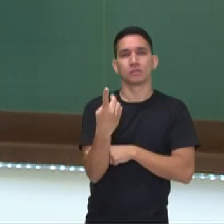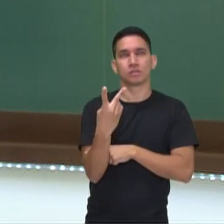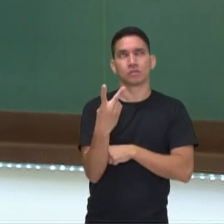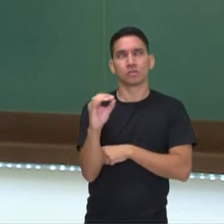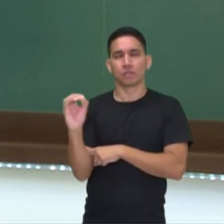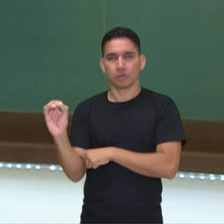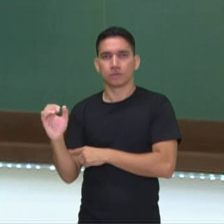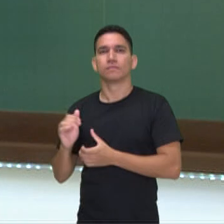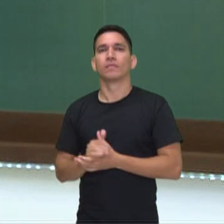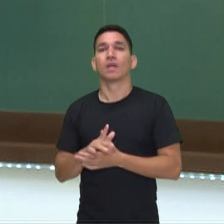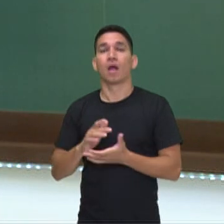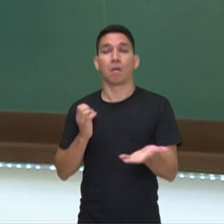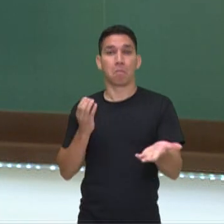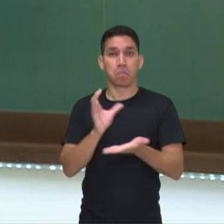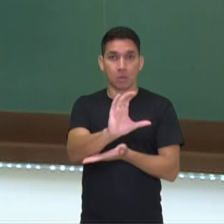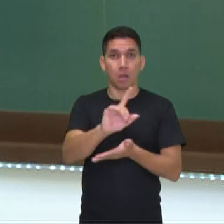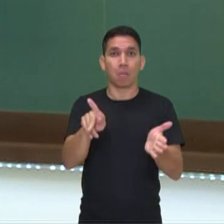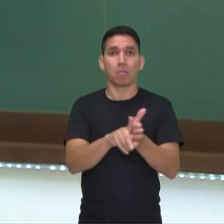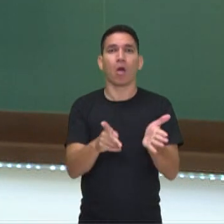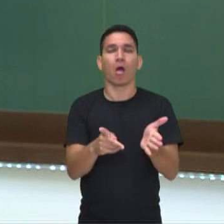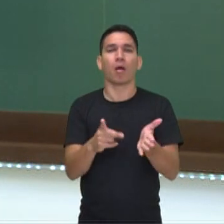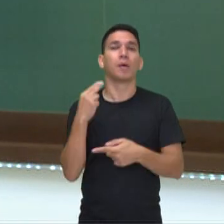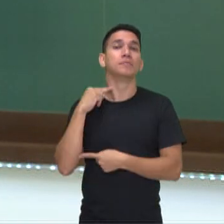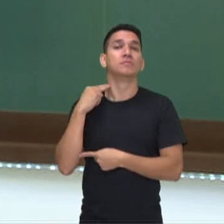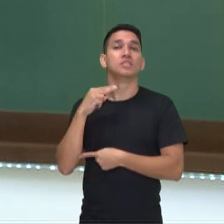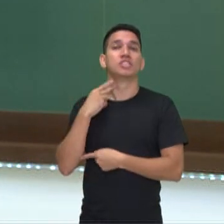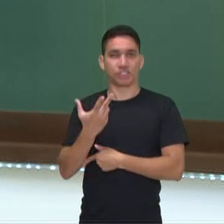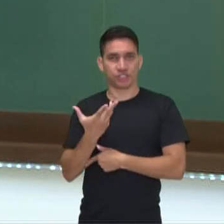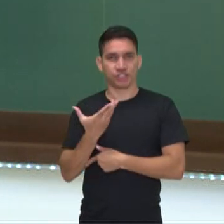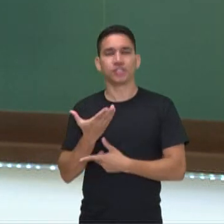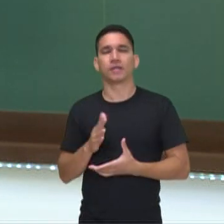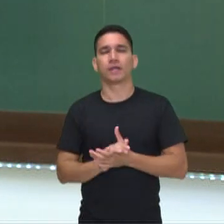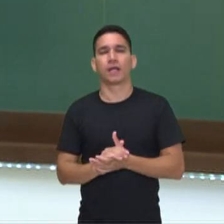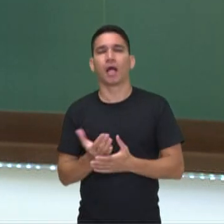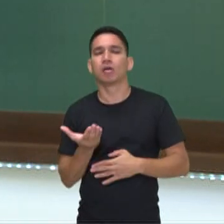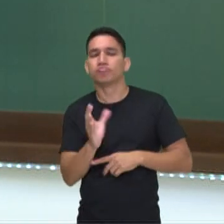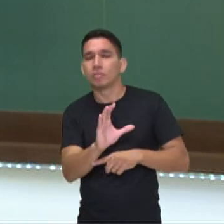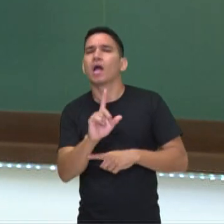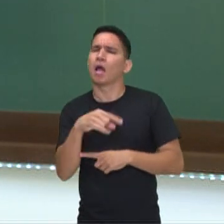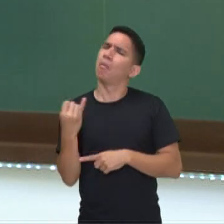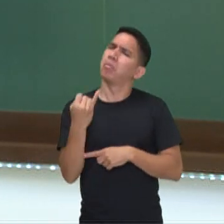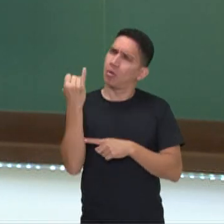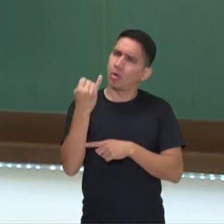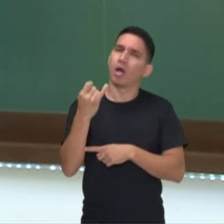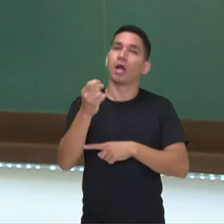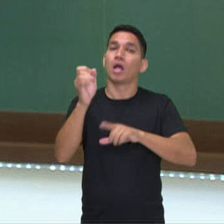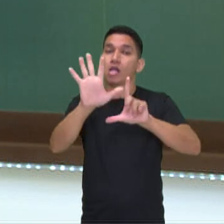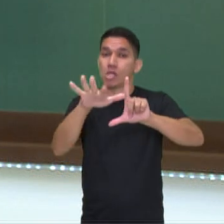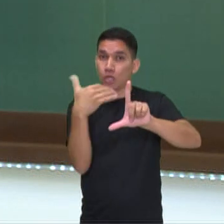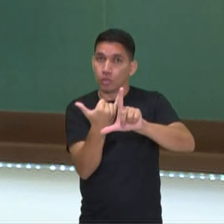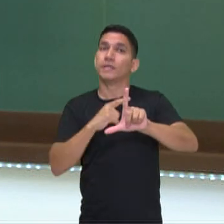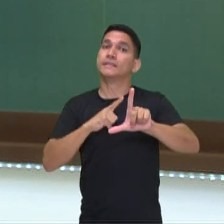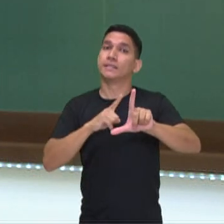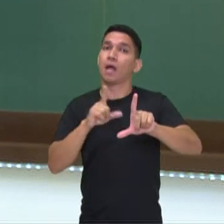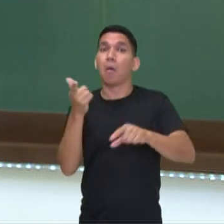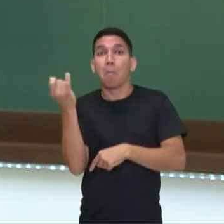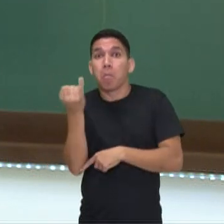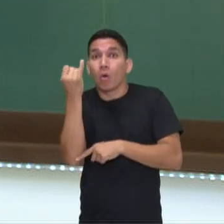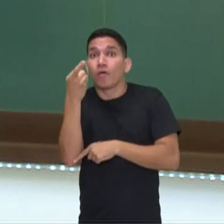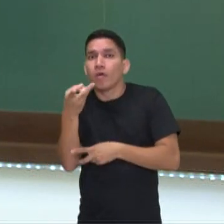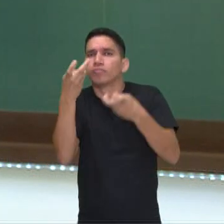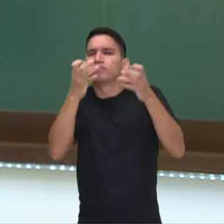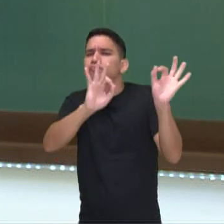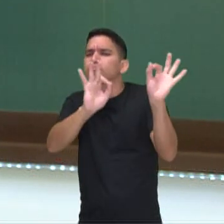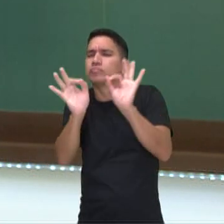bancado pelo Patrimônio Cultural de Minas Gerais. Então é importante, tem no YouTube o vídeo completo, é importante vocês observarem